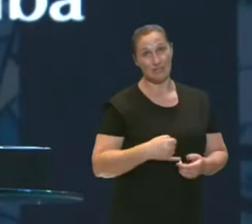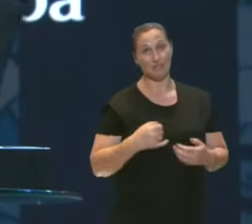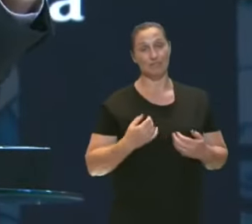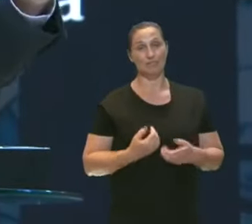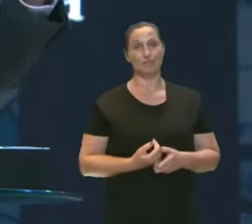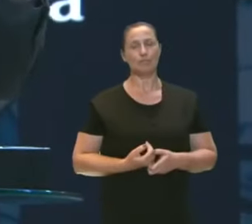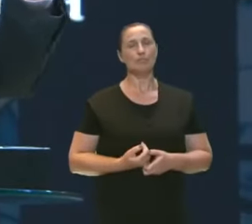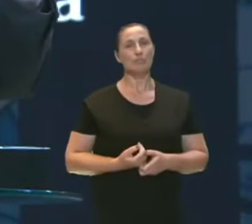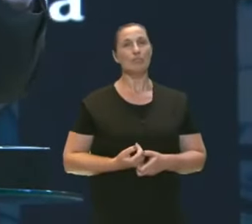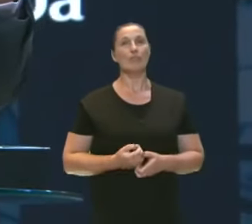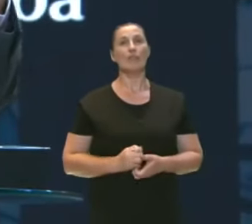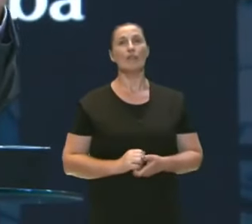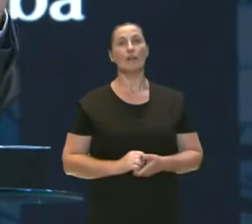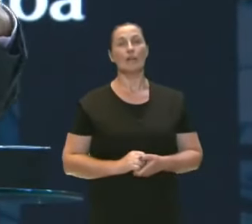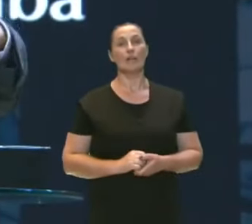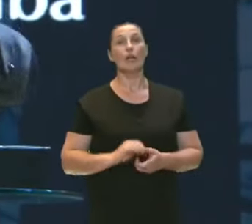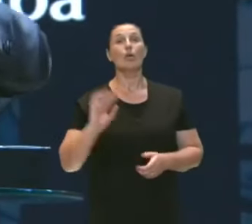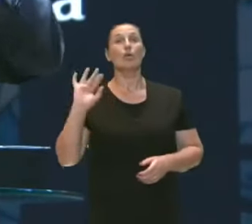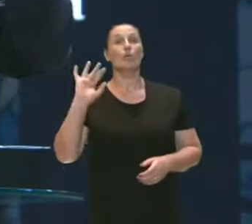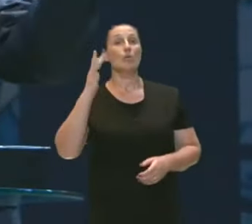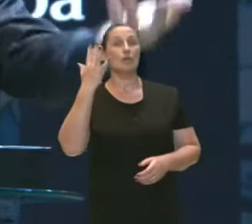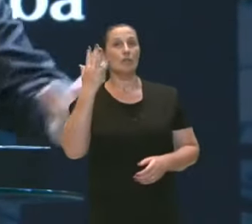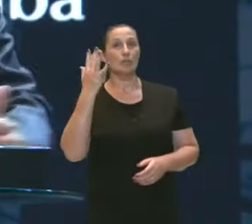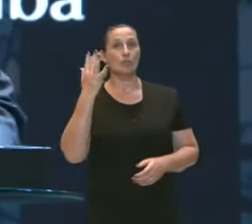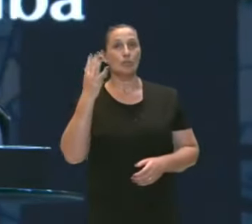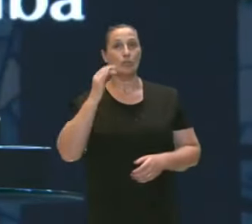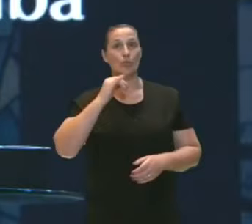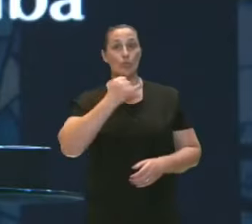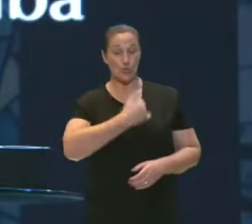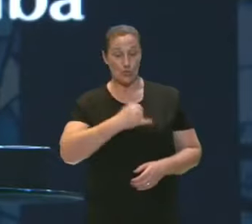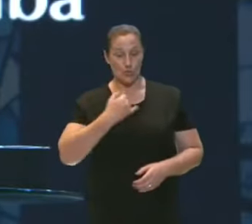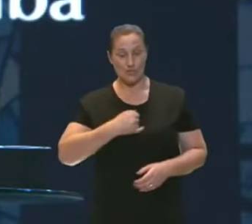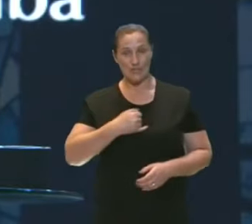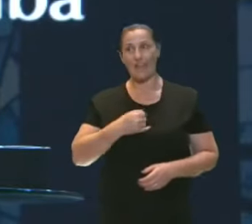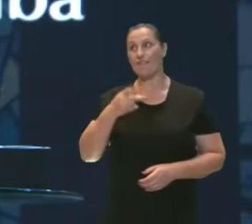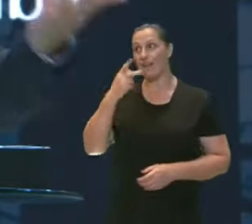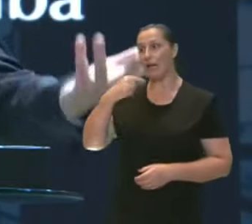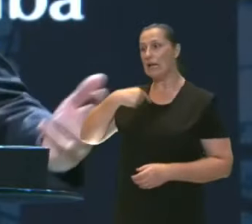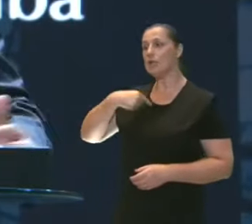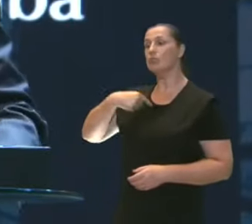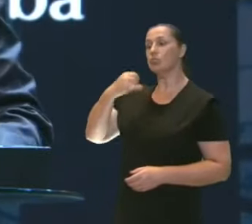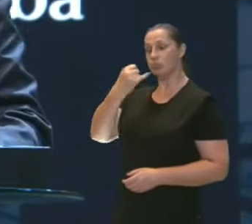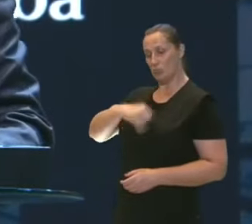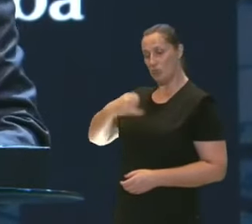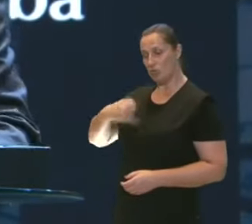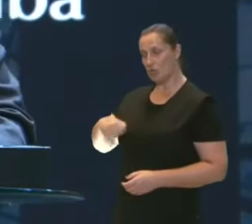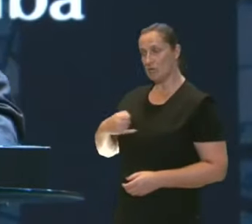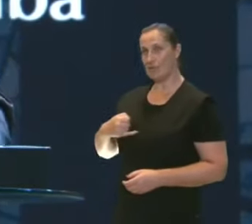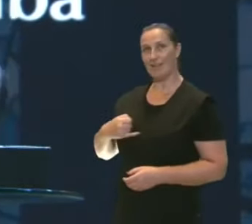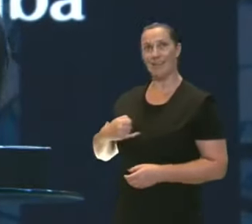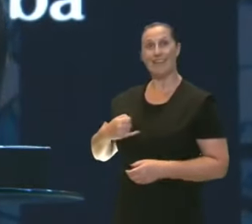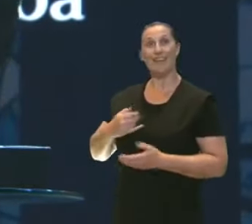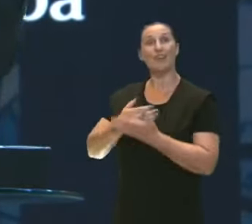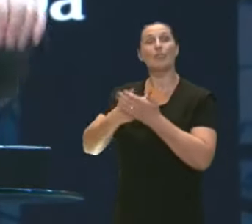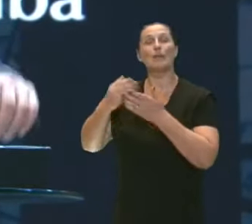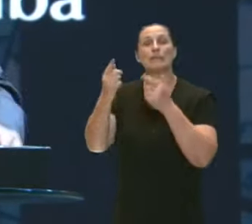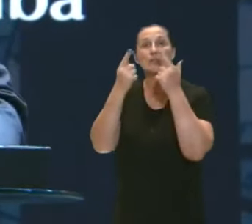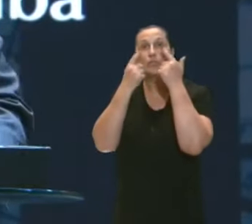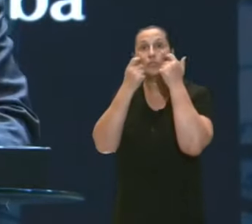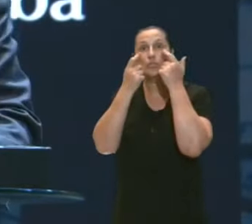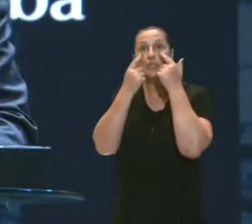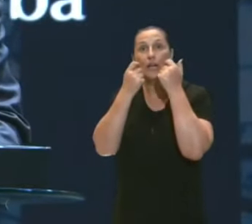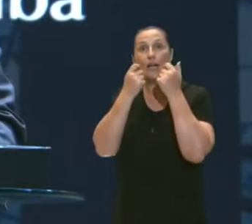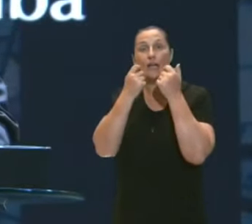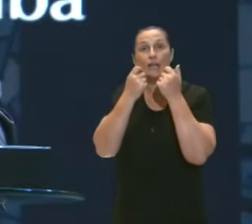aquele reencontro, quando José se revela para os seus irmãos, ele chora naquele momento, ele está lá em